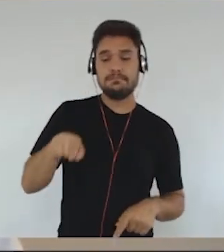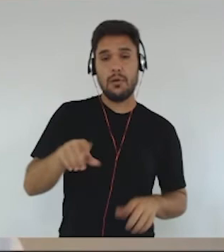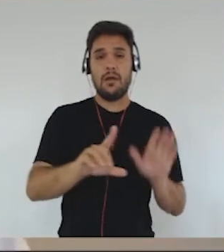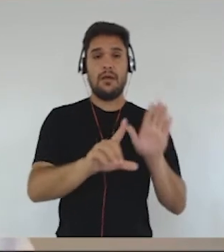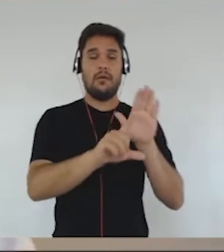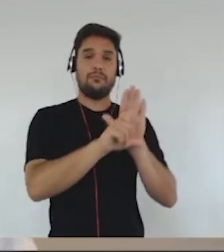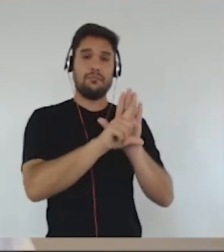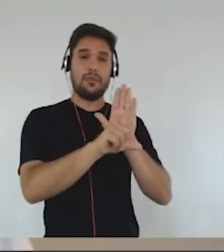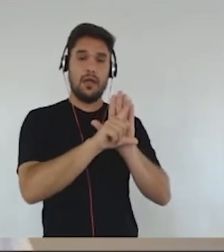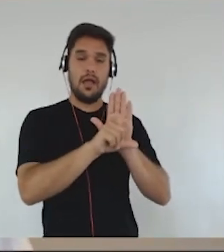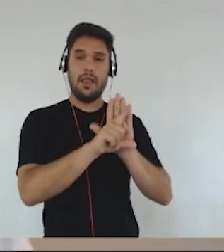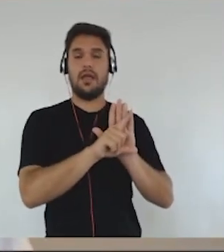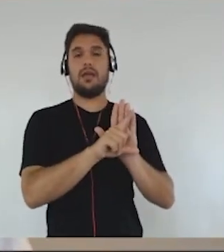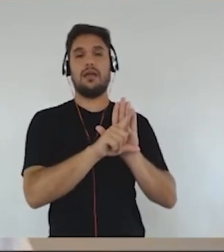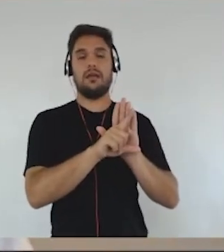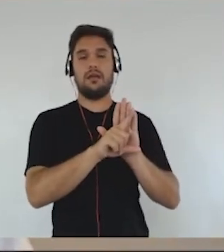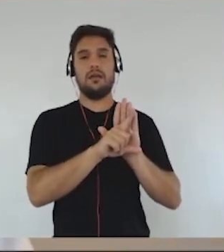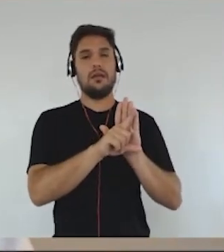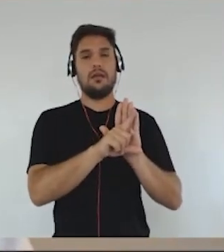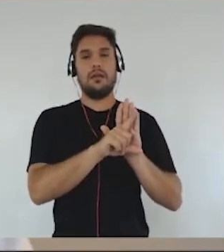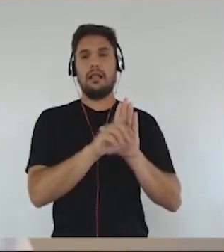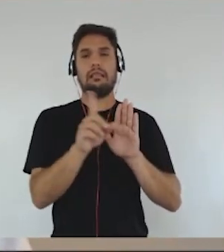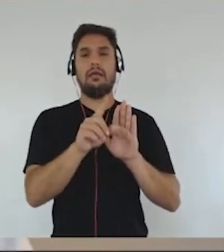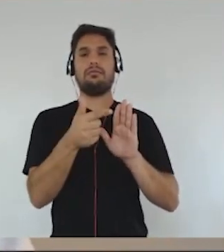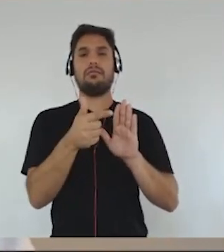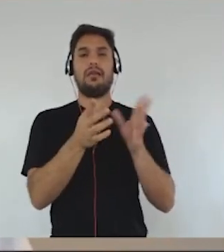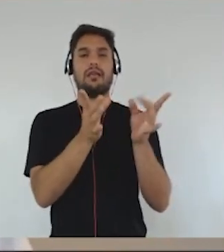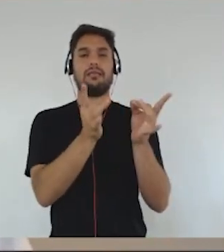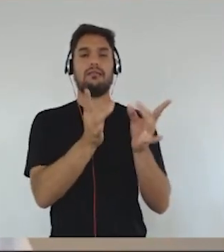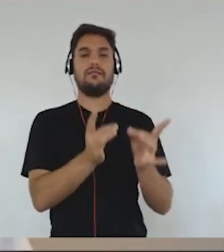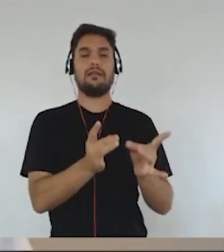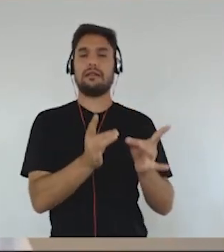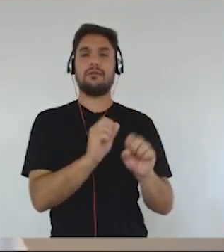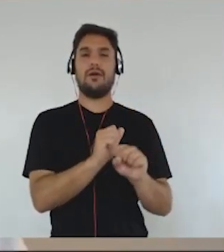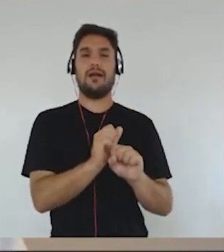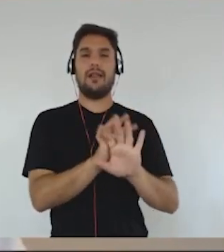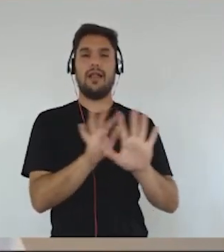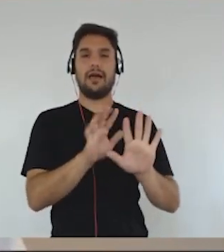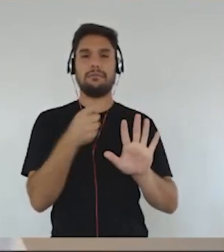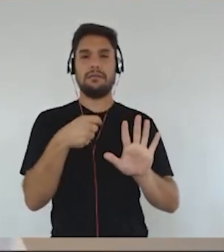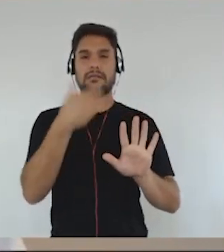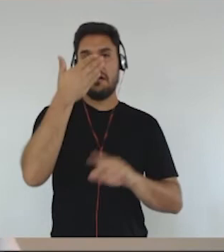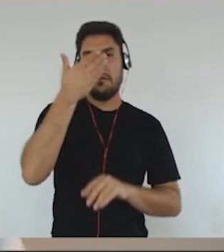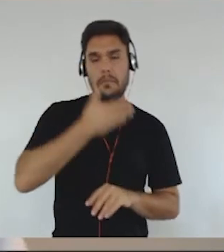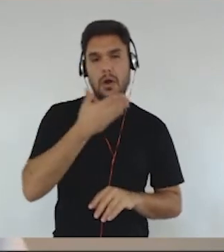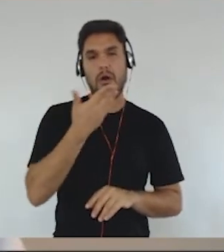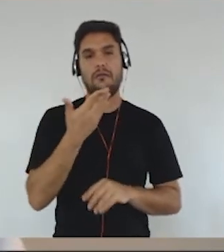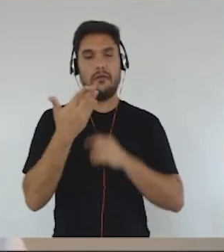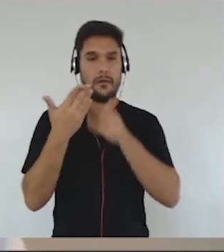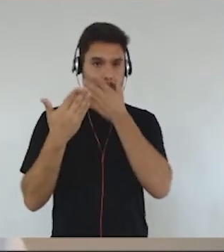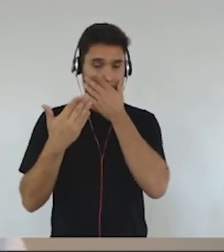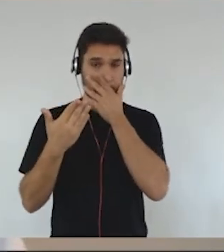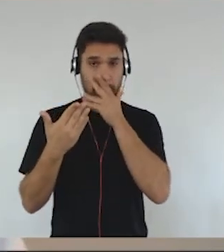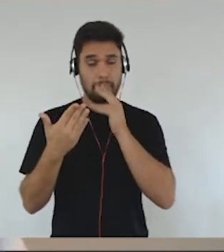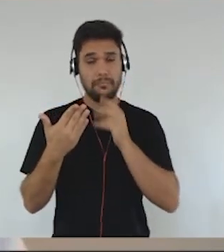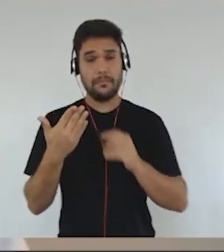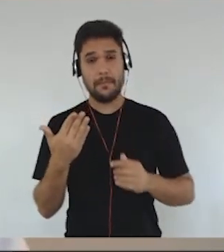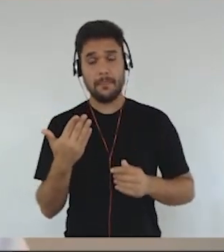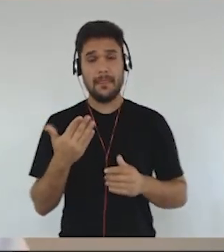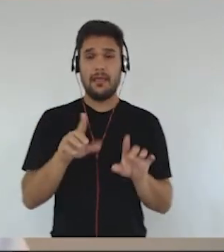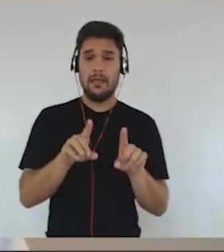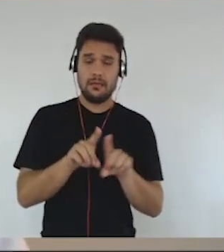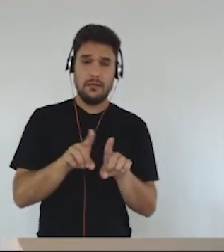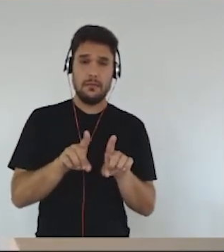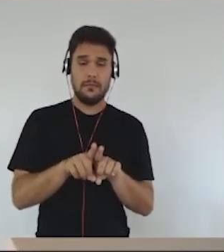não traga uma definição clara se há necessidade de prova da existência ou prova da efetividade, é que